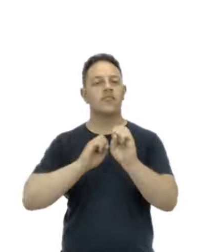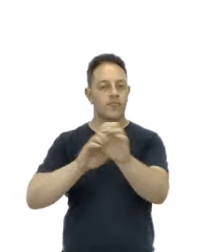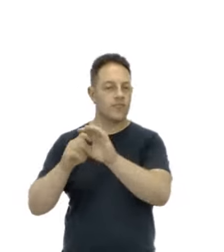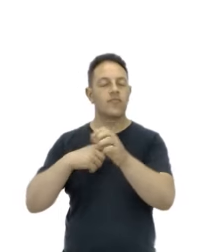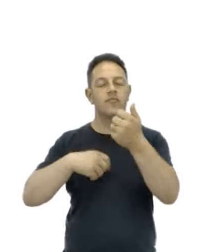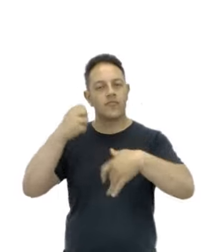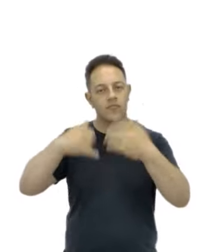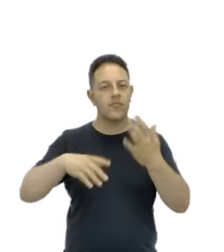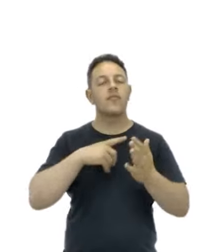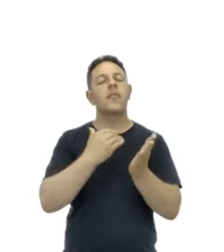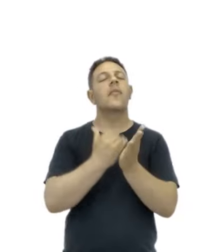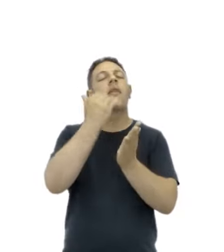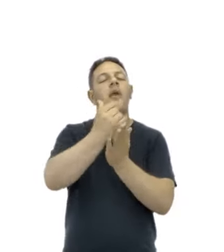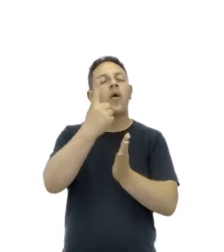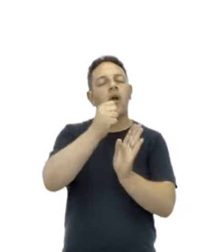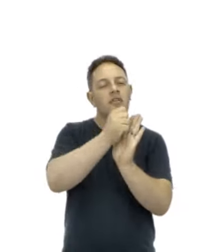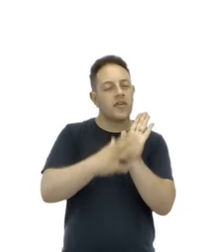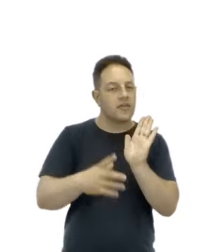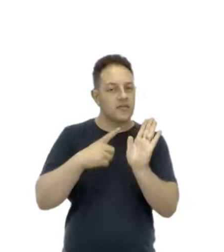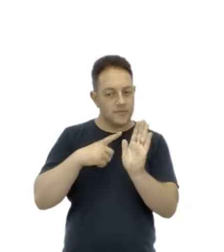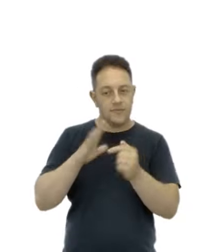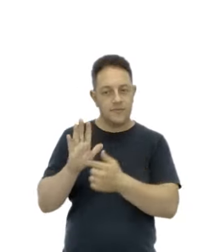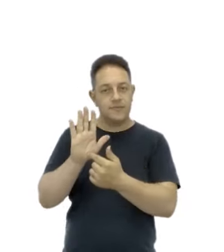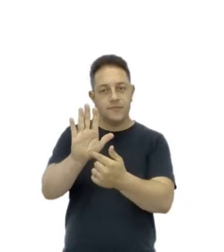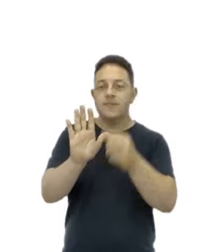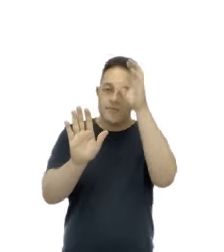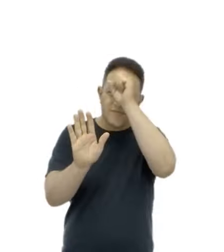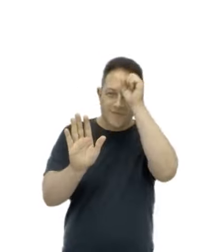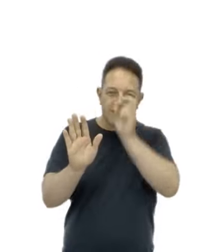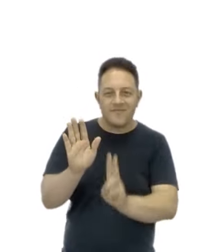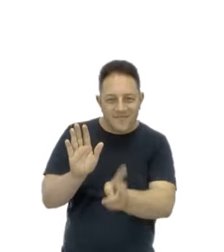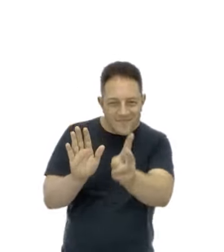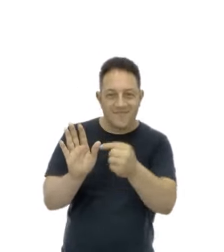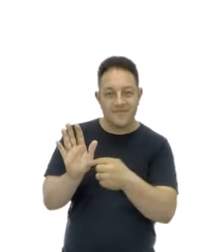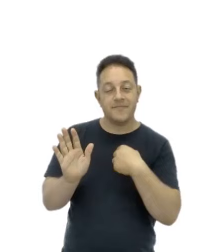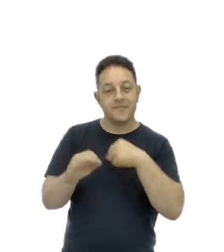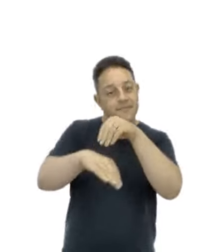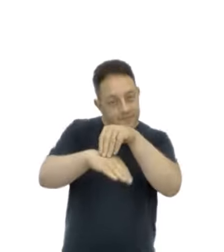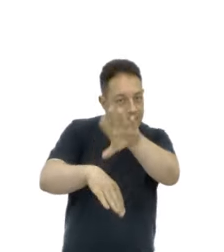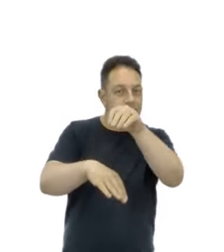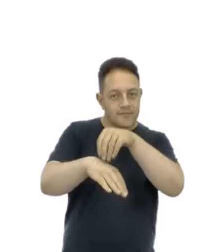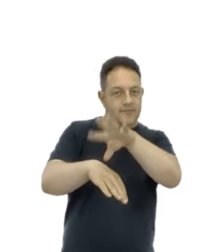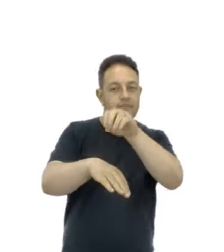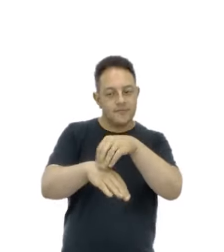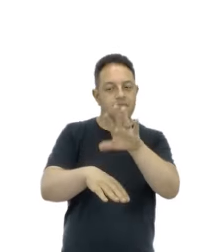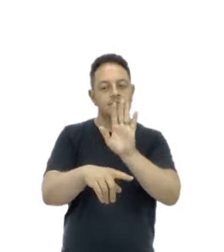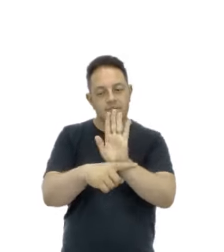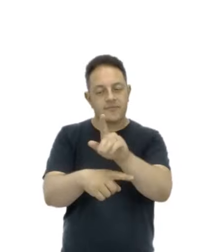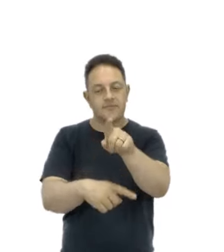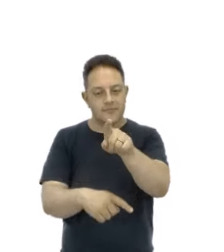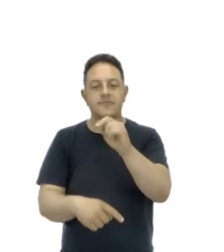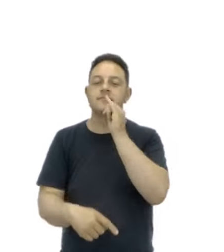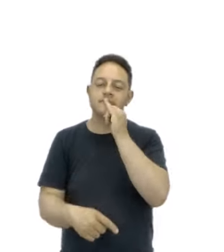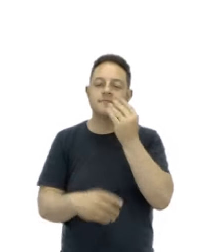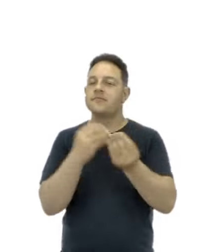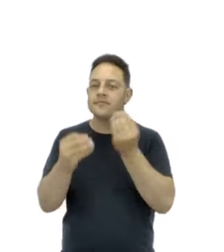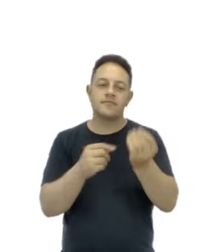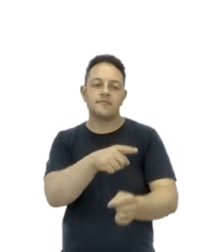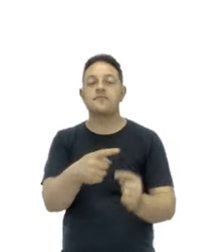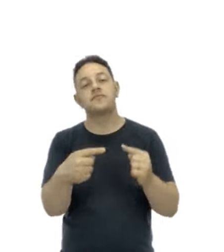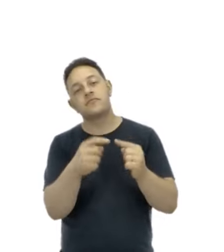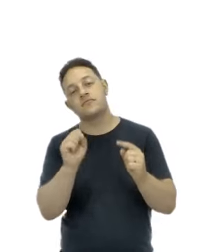discutiremos mais uma atividade do material Aprender Sempre, relacionado a um dos anos de escolaridade,